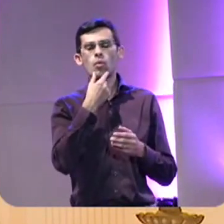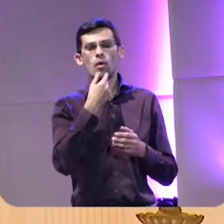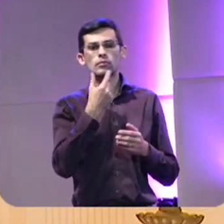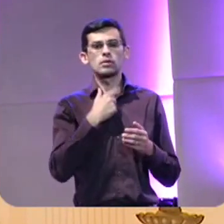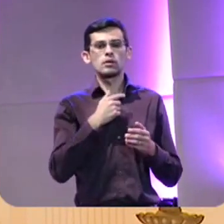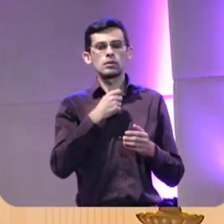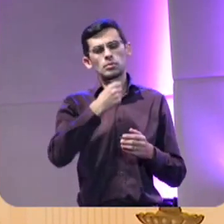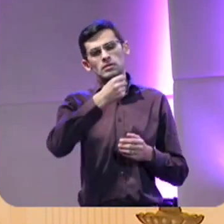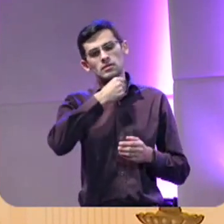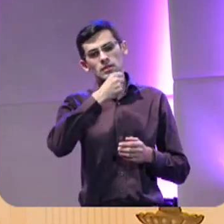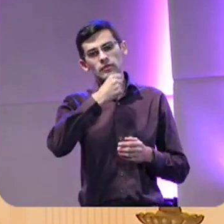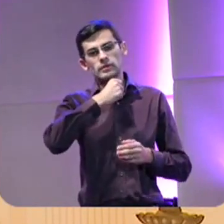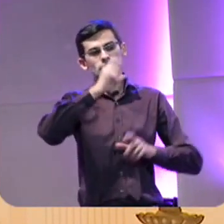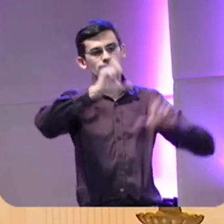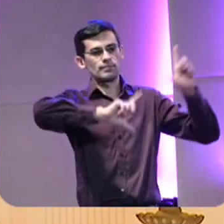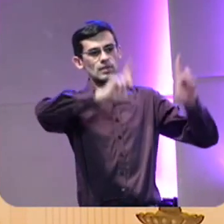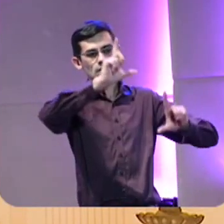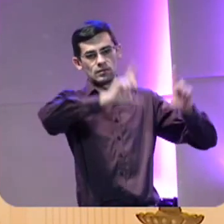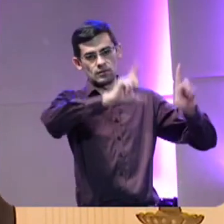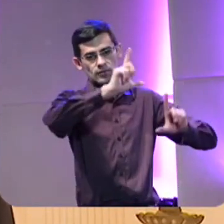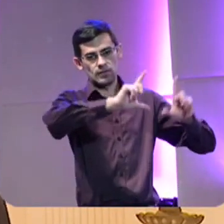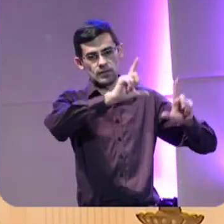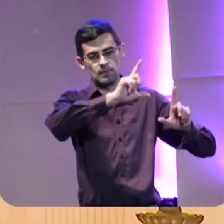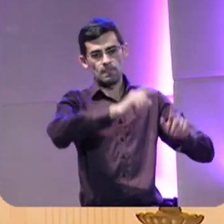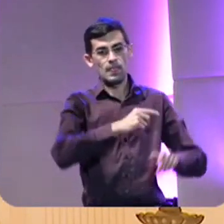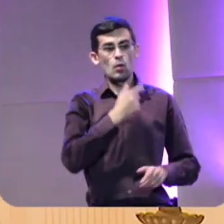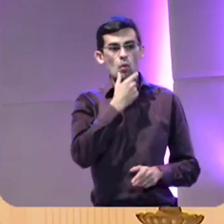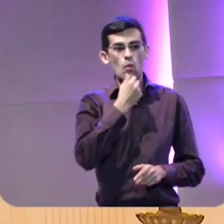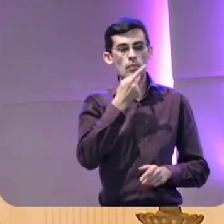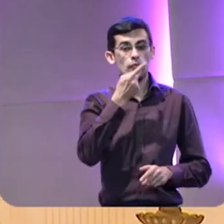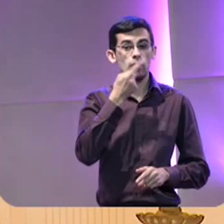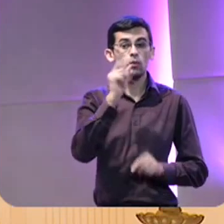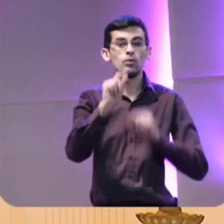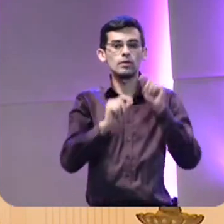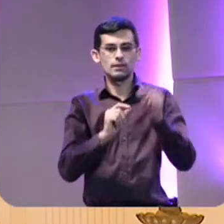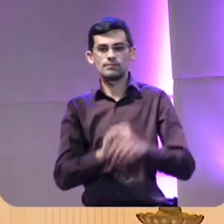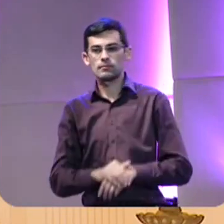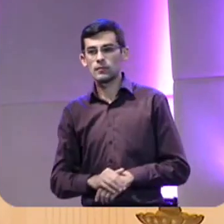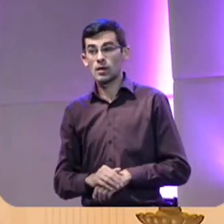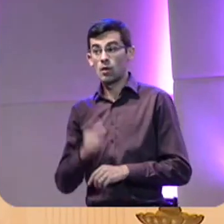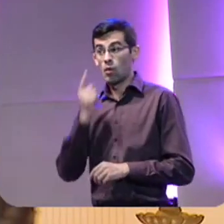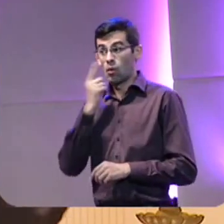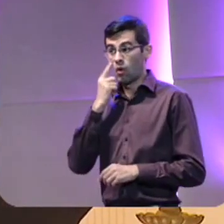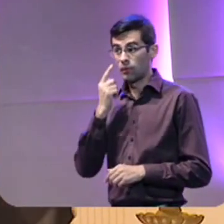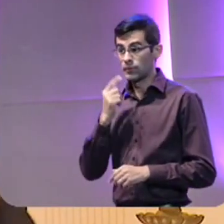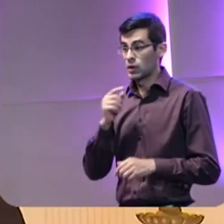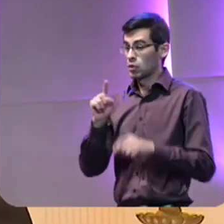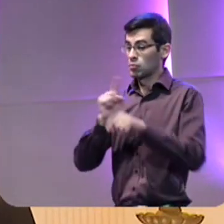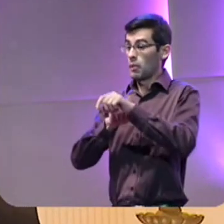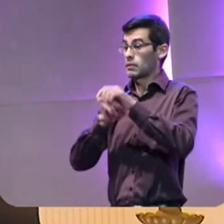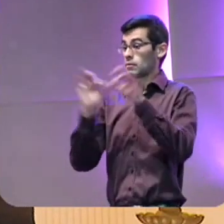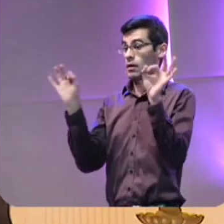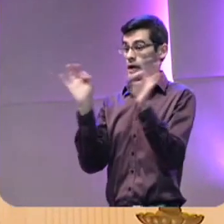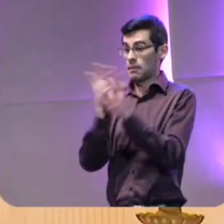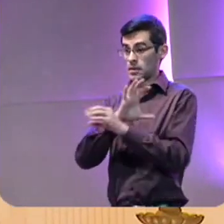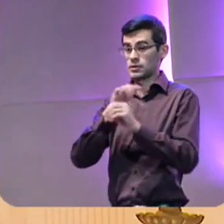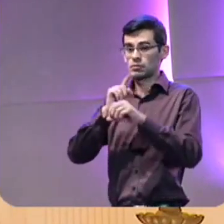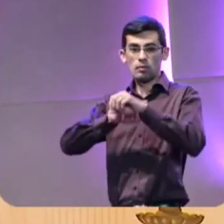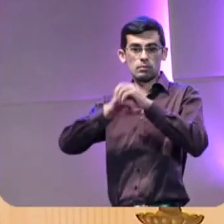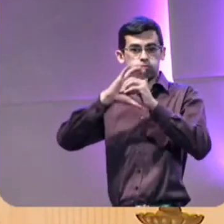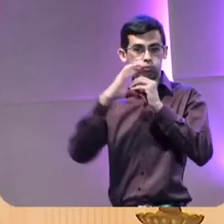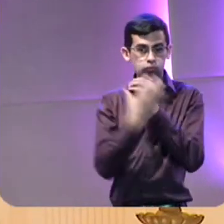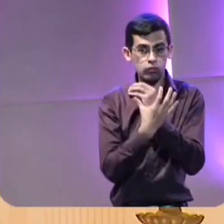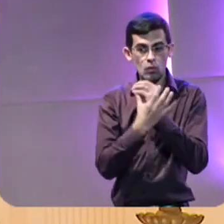um dos jornais da televisão e ele dizia assim: olha, quando passar essa epidemia,